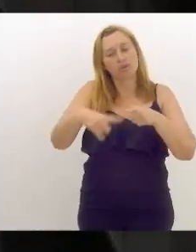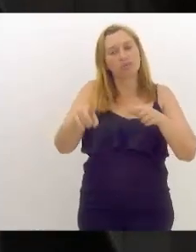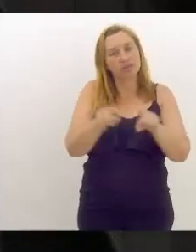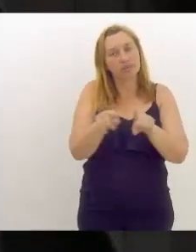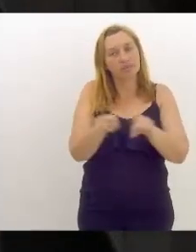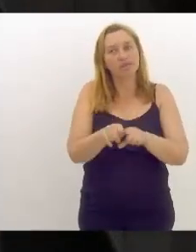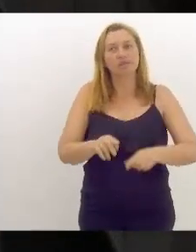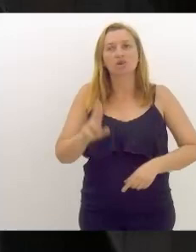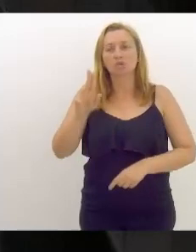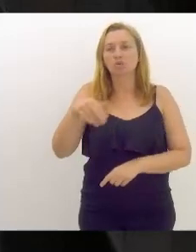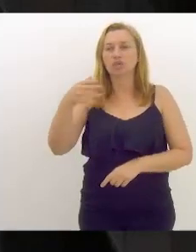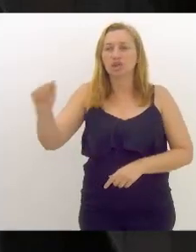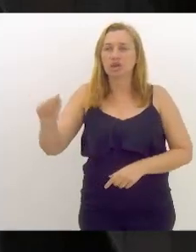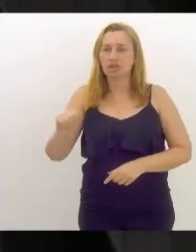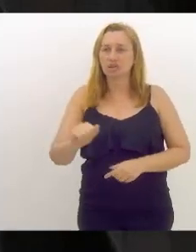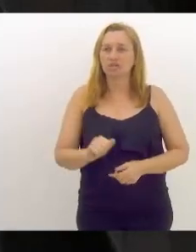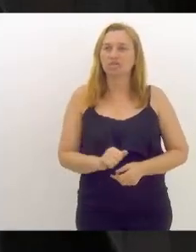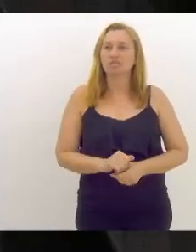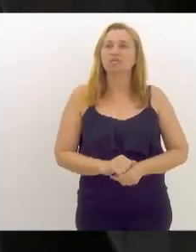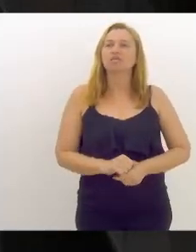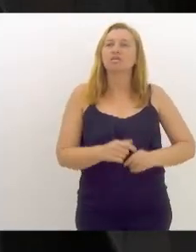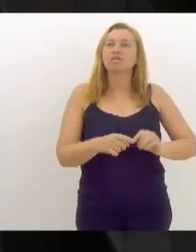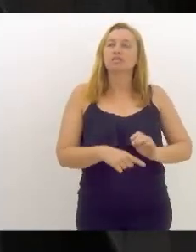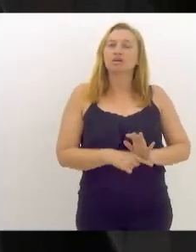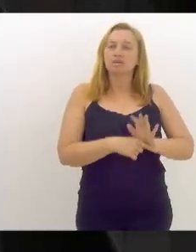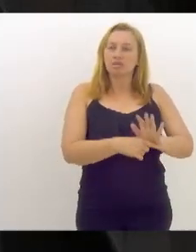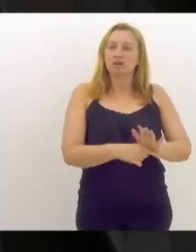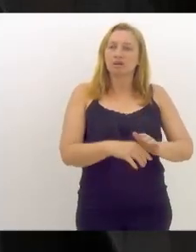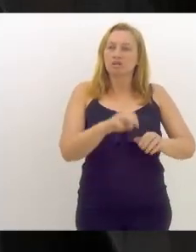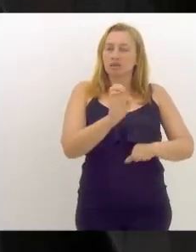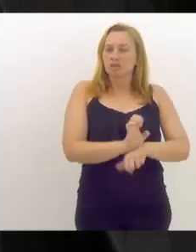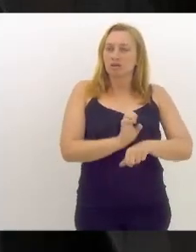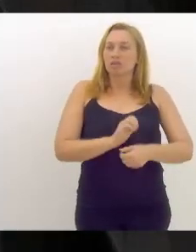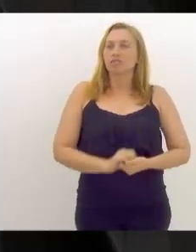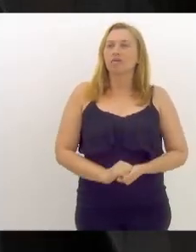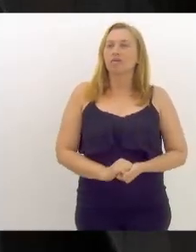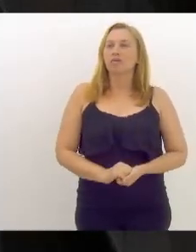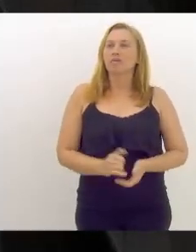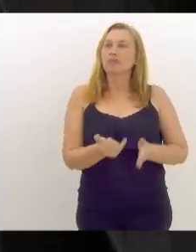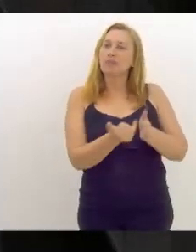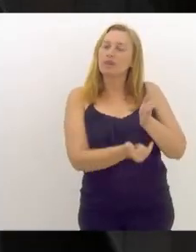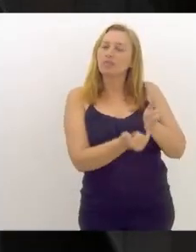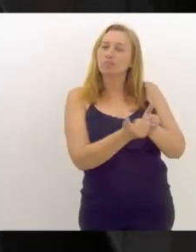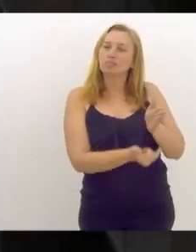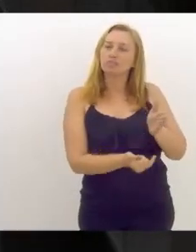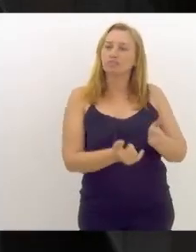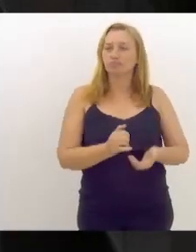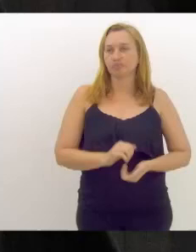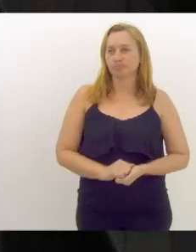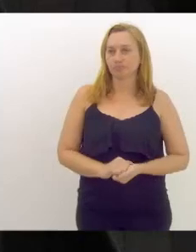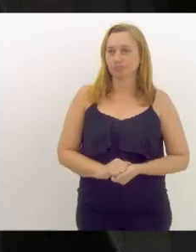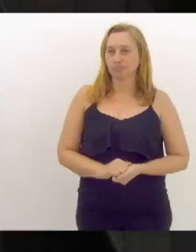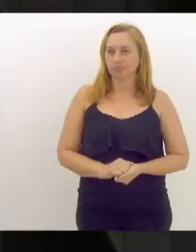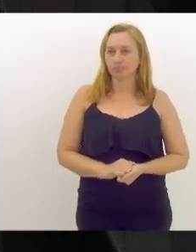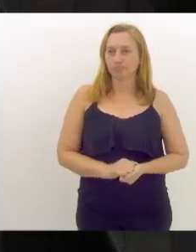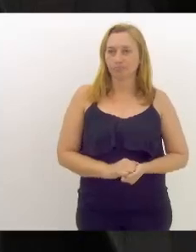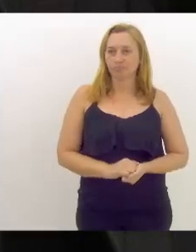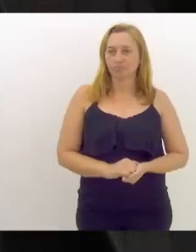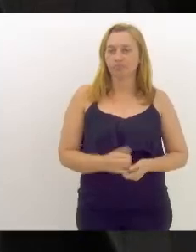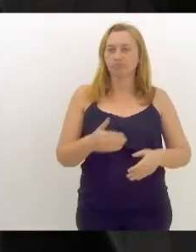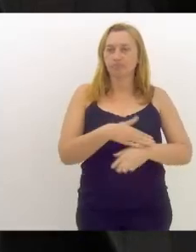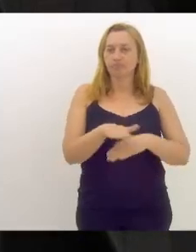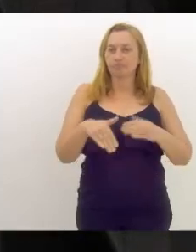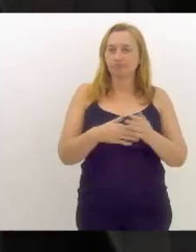para a União compensar os caixas do Estado. O imposto de renda de todos